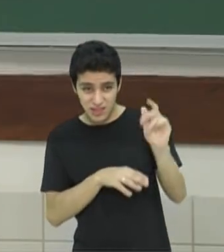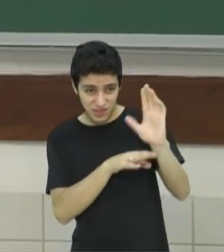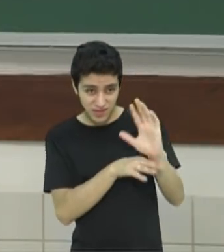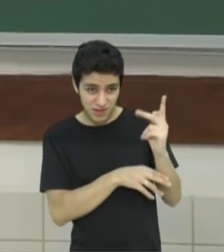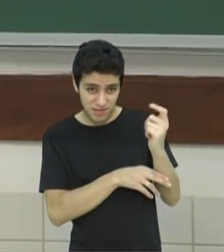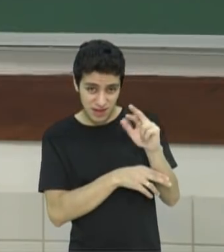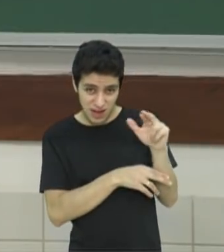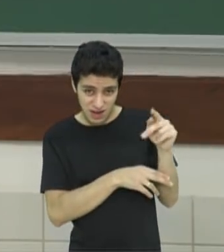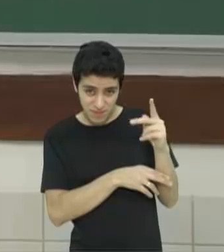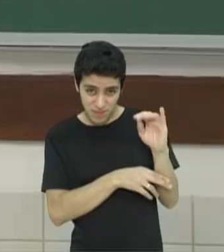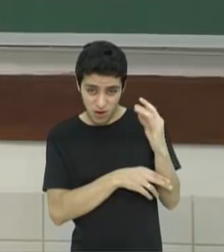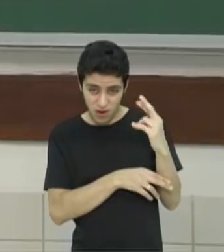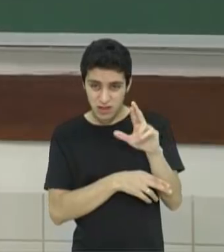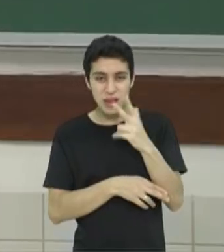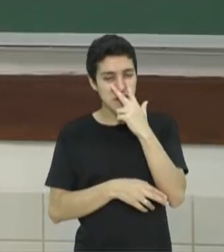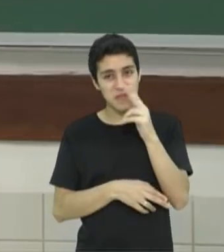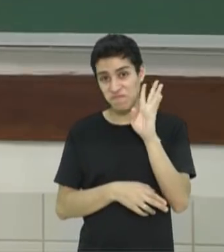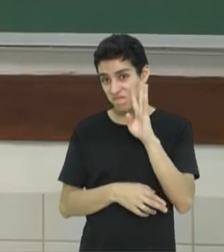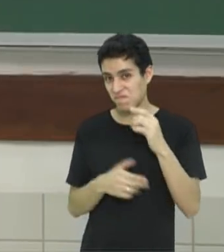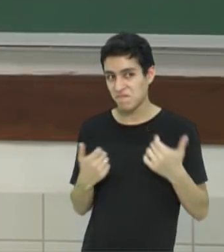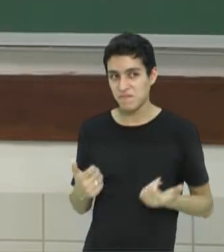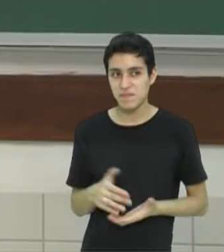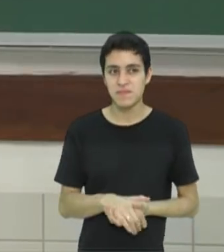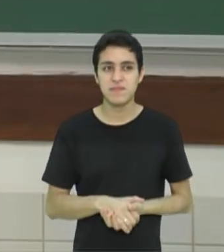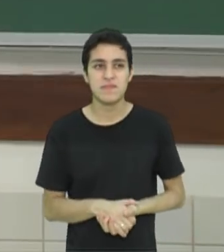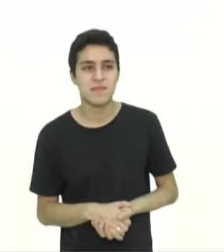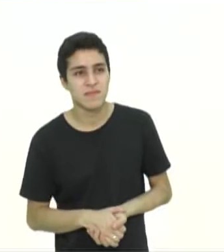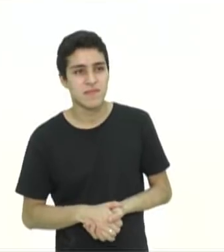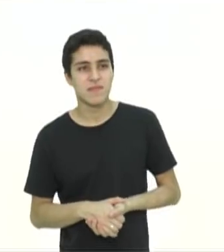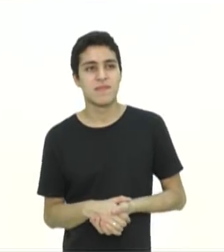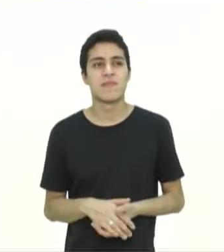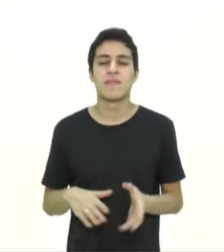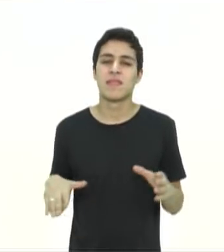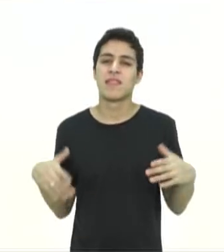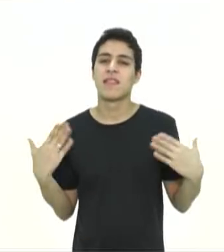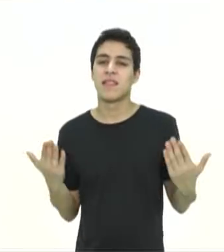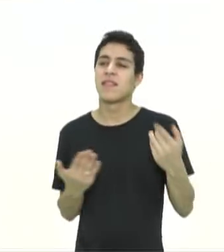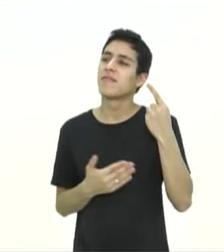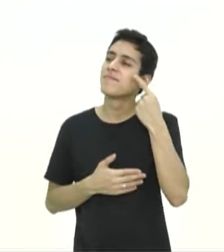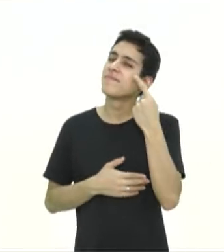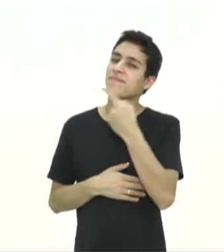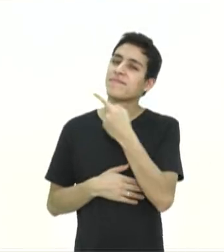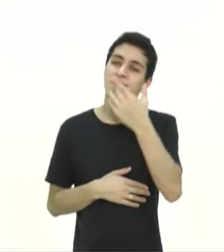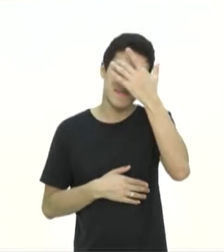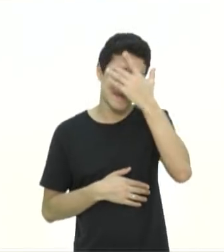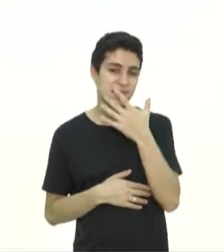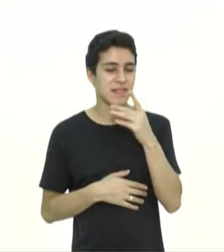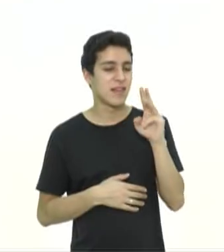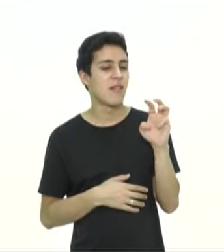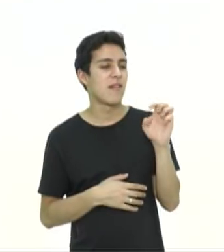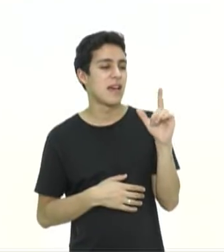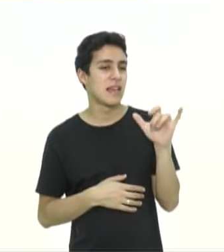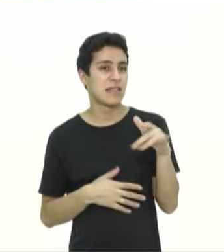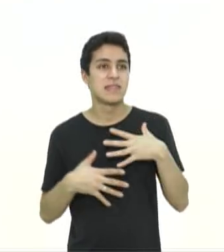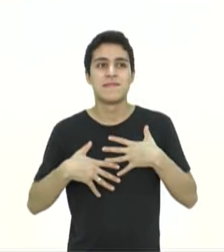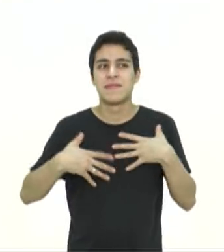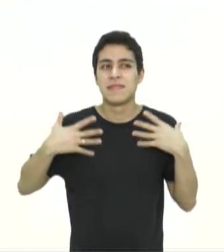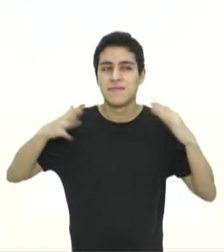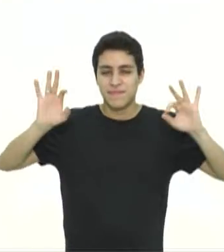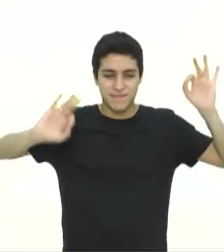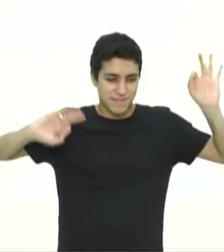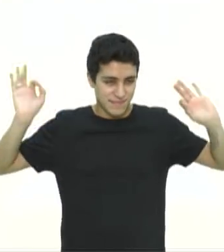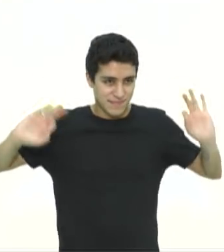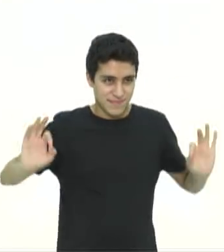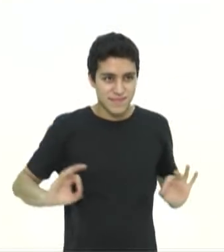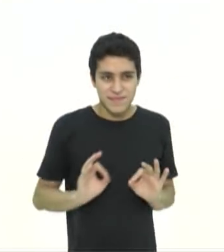do Harry Potter? Eu achava bem legal. Aí, olha lá a cara do Wesley. Ele está bem empolgado e ele está se